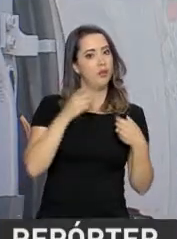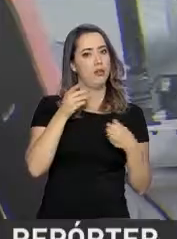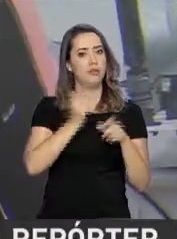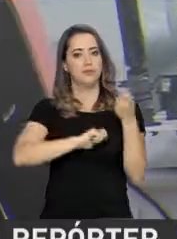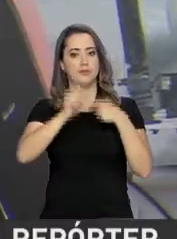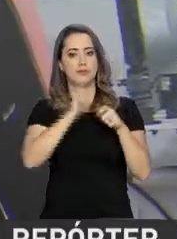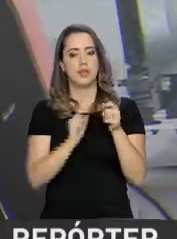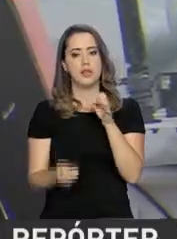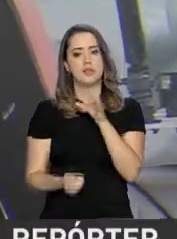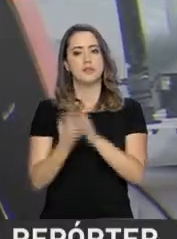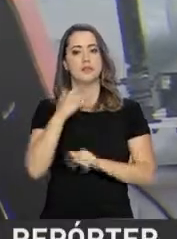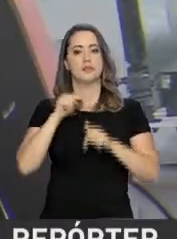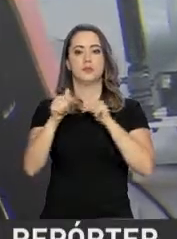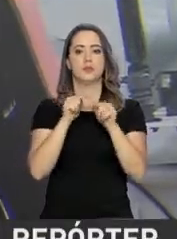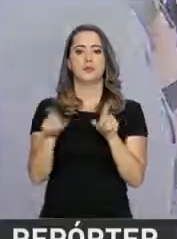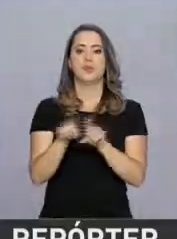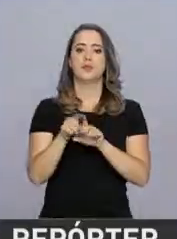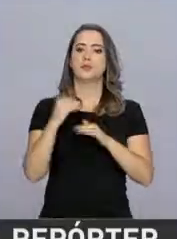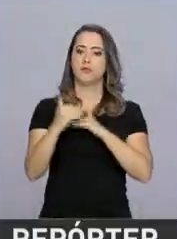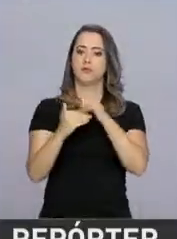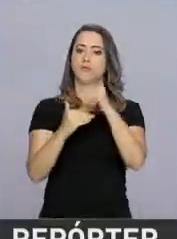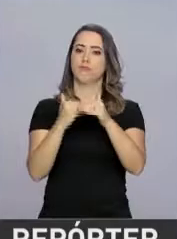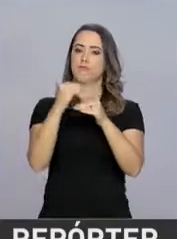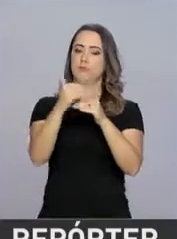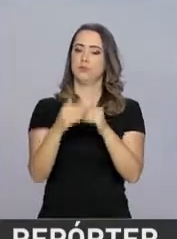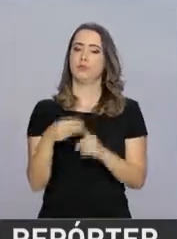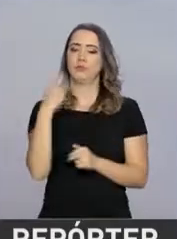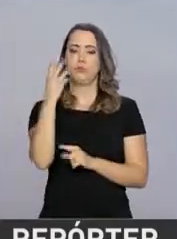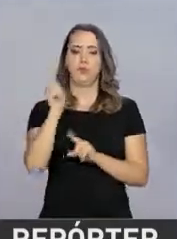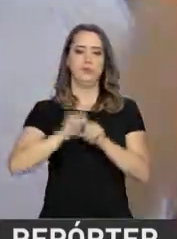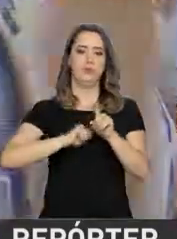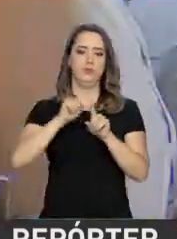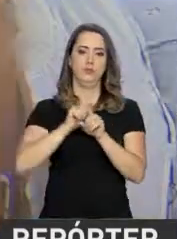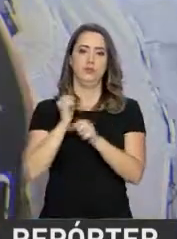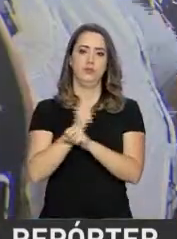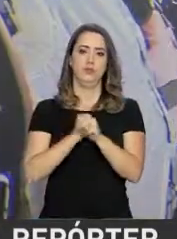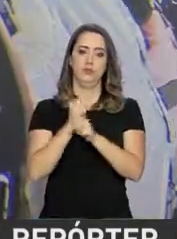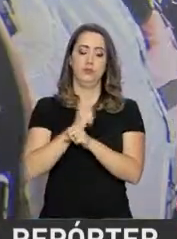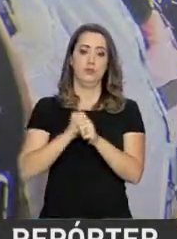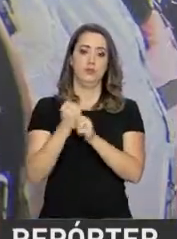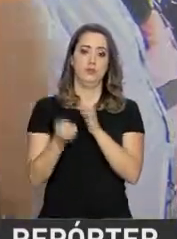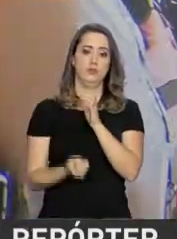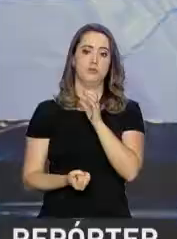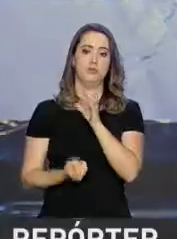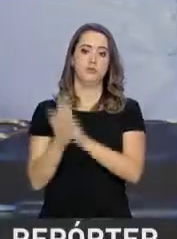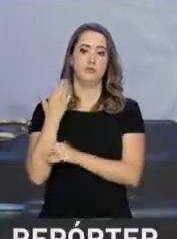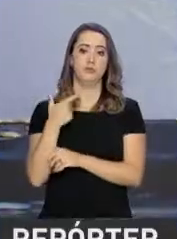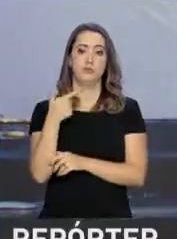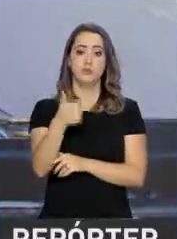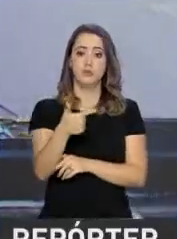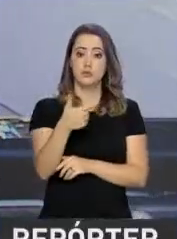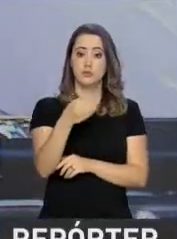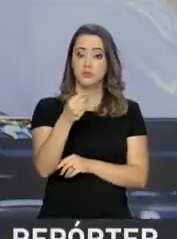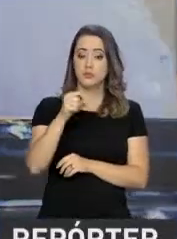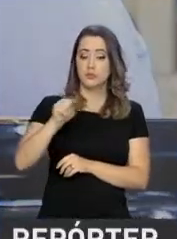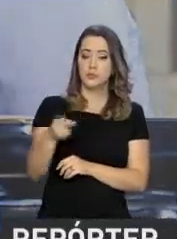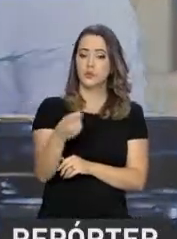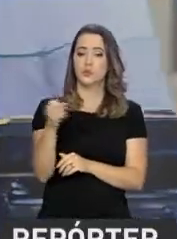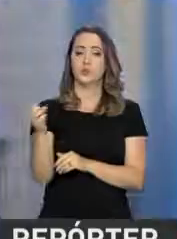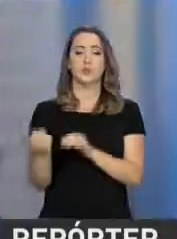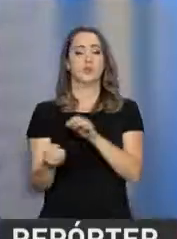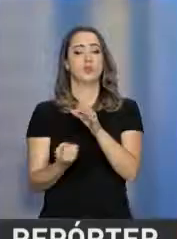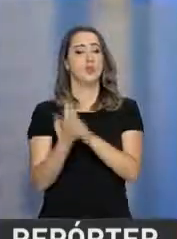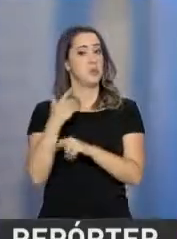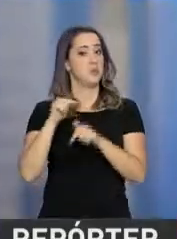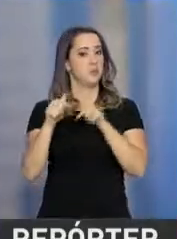o emprego também têm voltado nos três primeiros meses do ano foram criados mais de 200 mil postos de